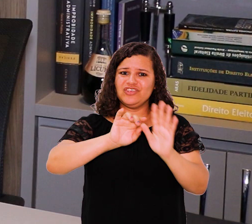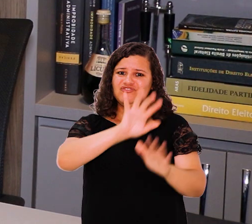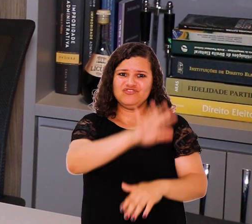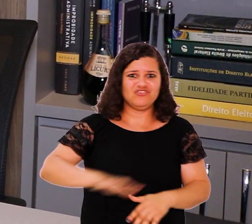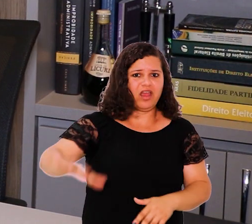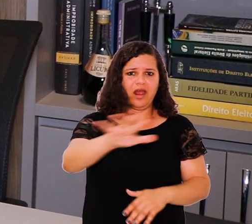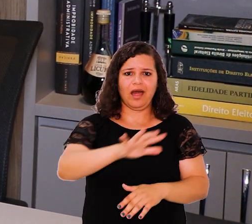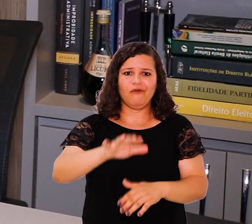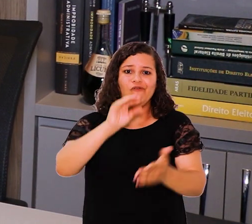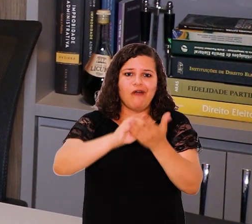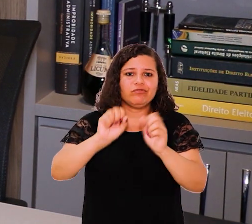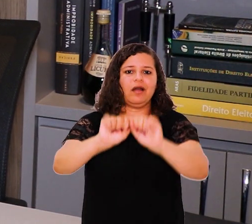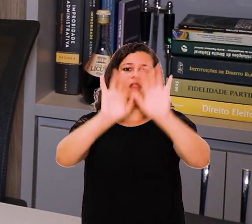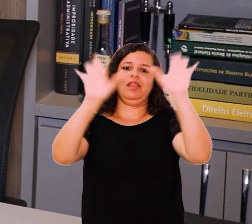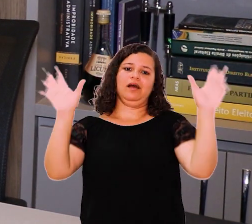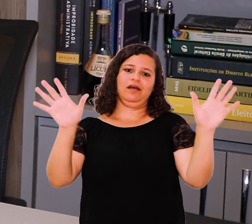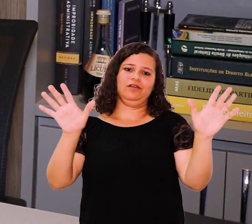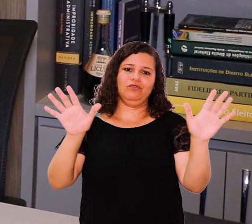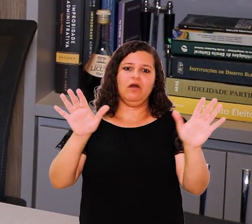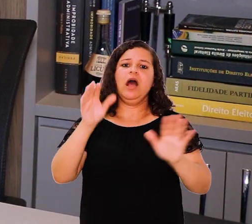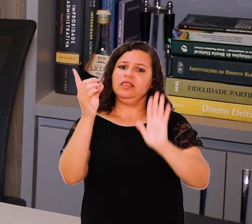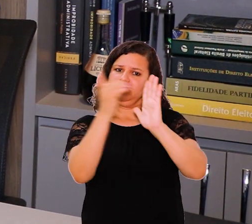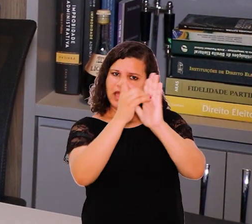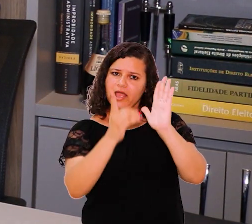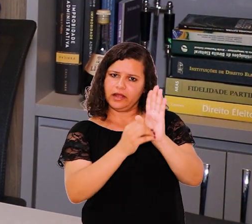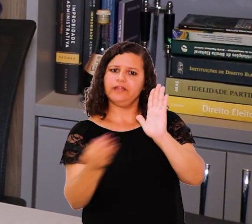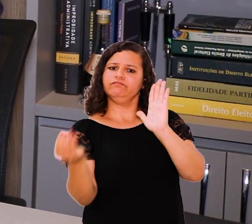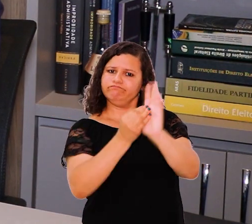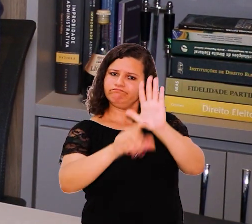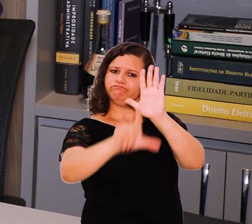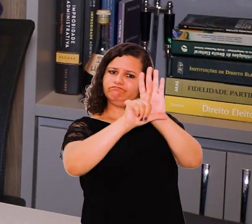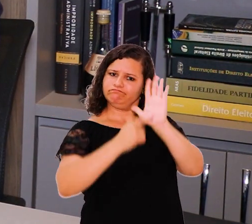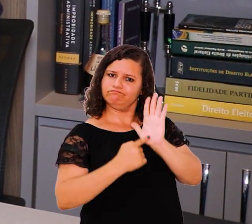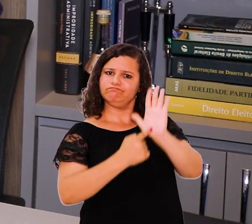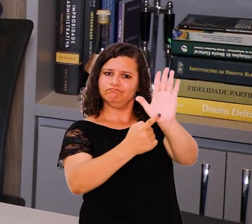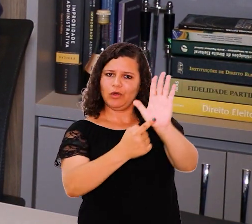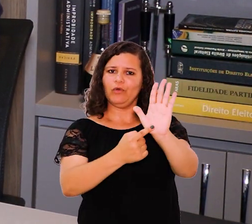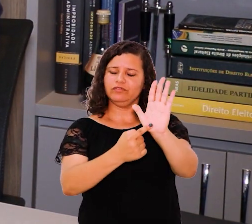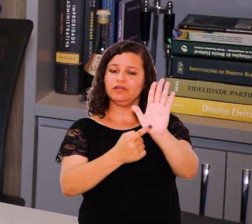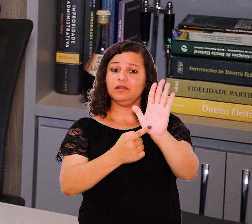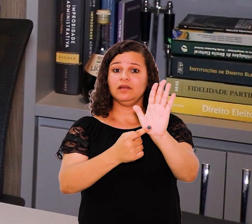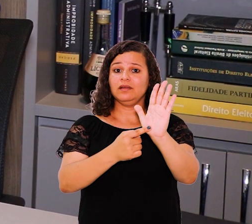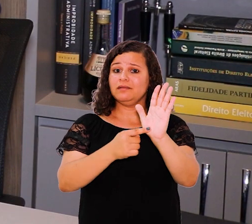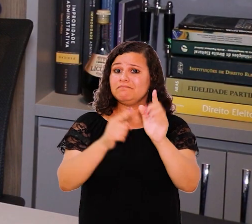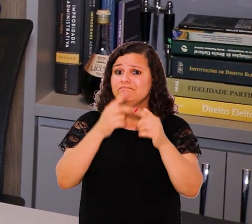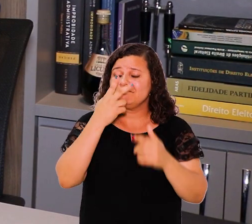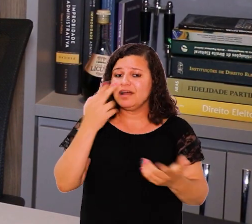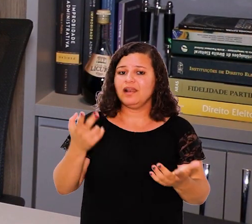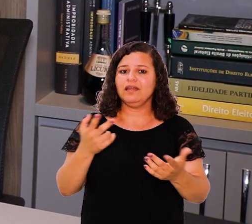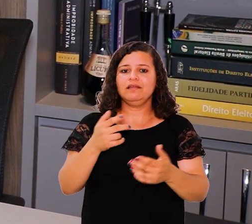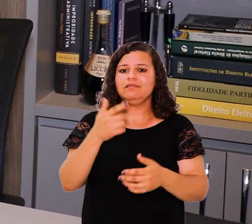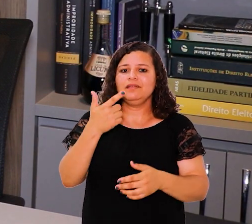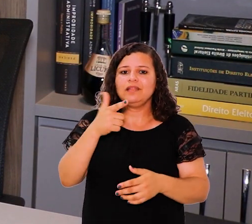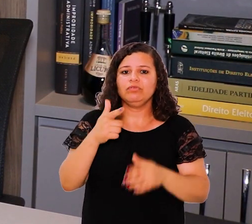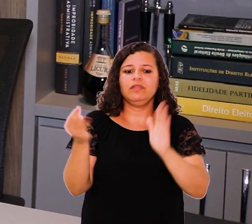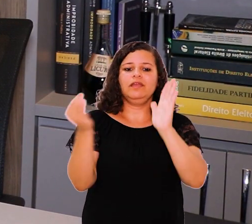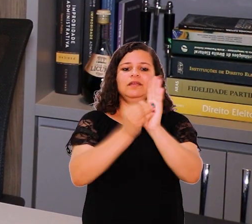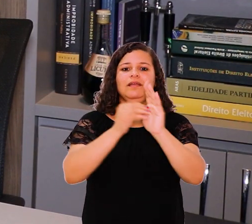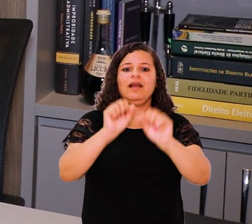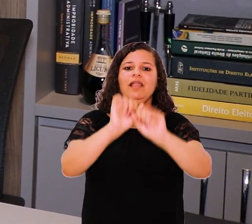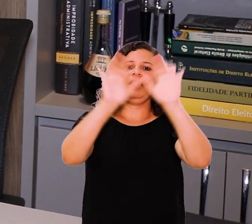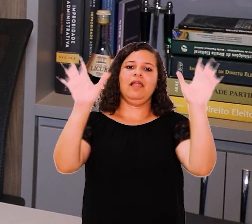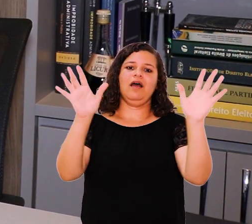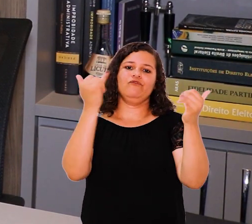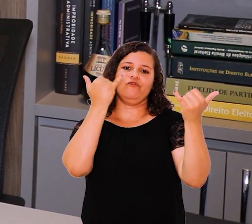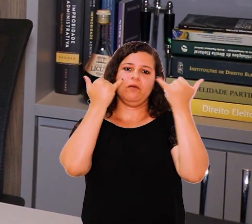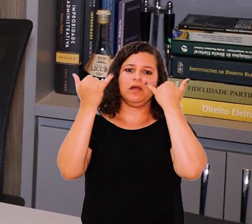leis, de uma forma geral, elas não estão claras. Mesmo os decretos que regulamentam as legislações, eles não dispõem de